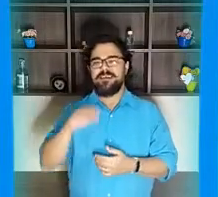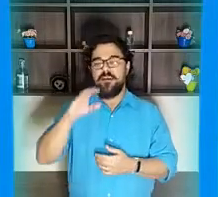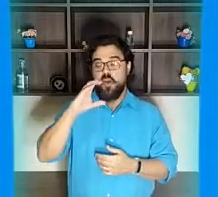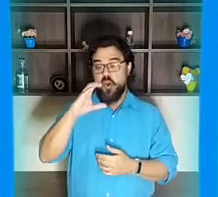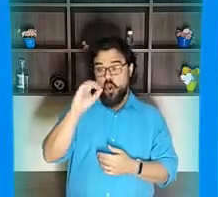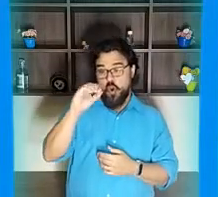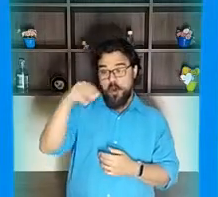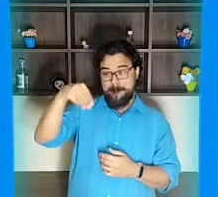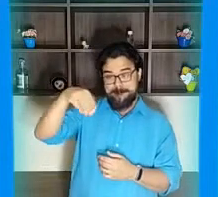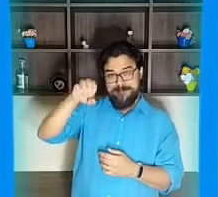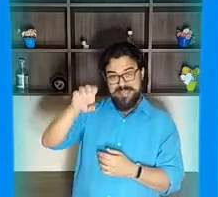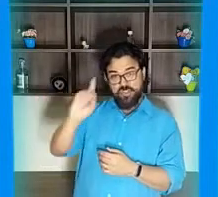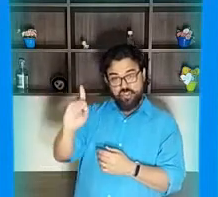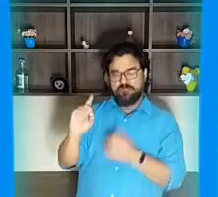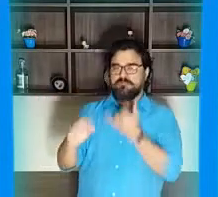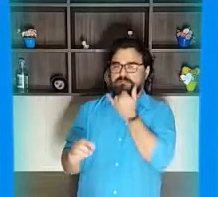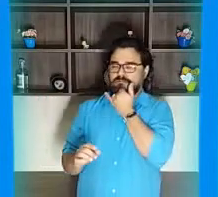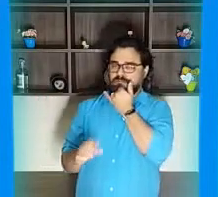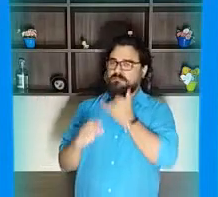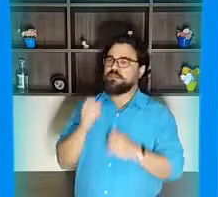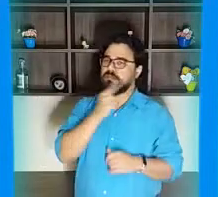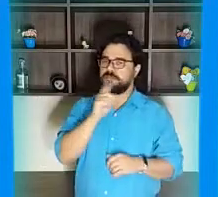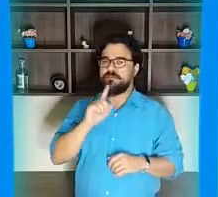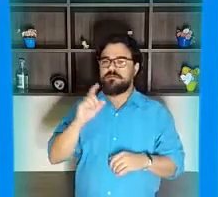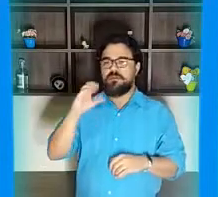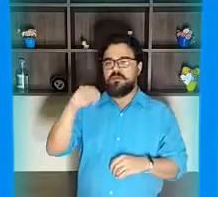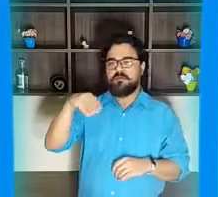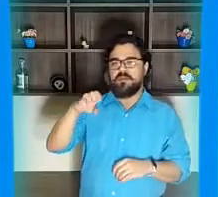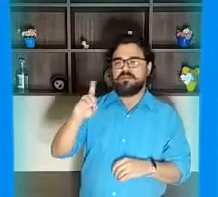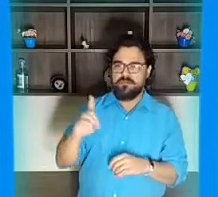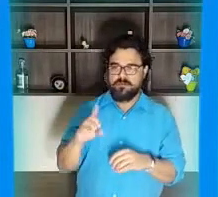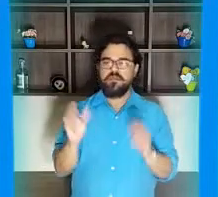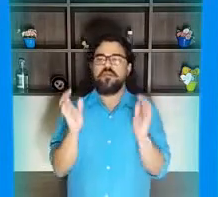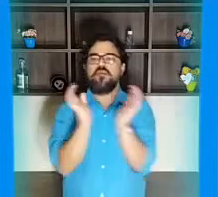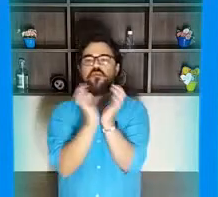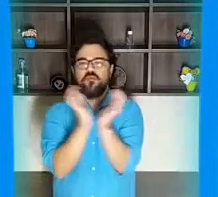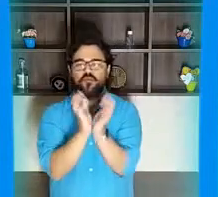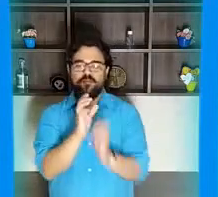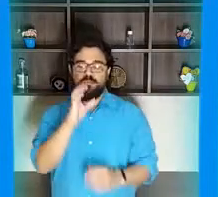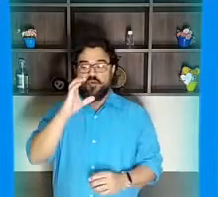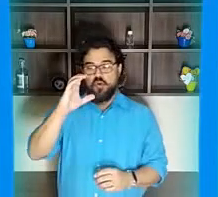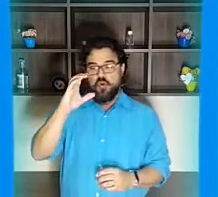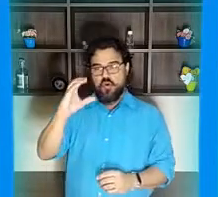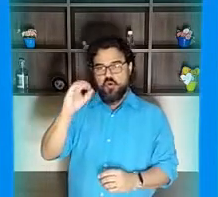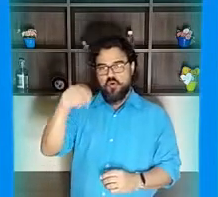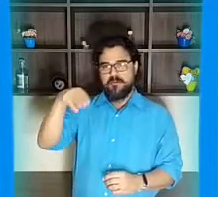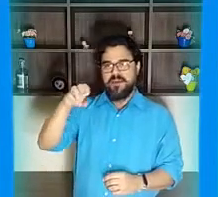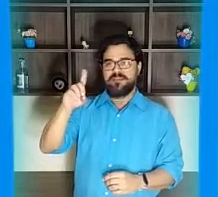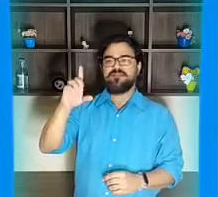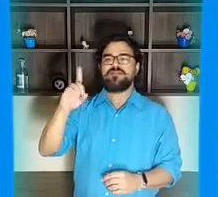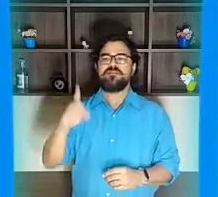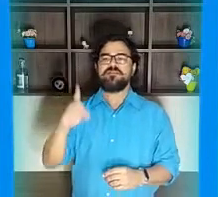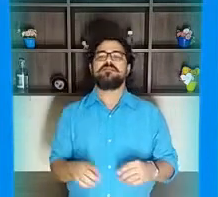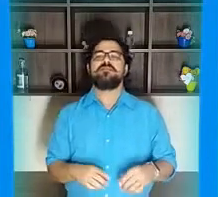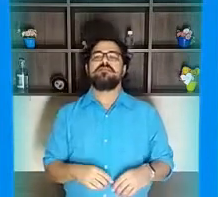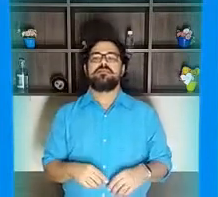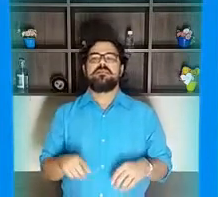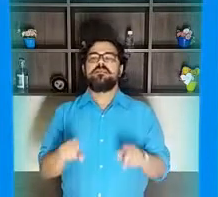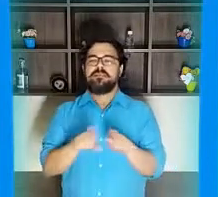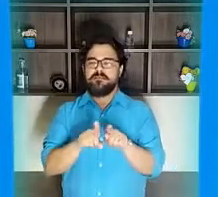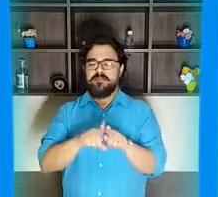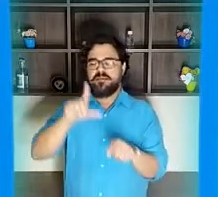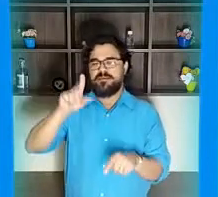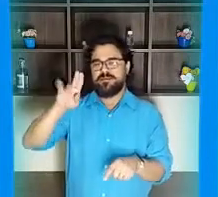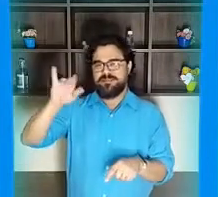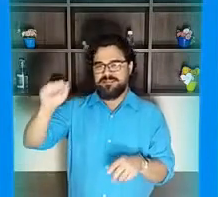que estão ligadas à arte, né? A Catiúcia também falou, amando isso tudo, muita luz para vocês. E aí, ó,